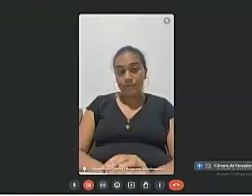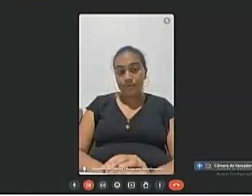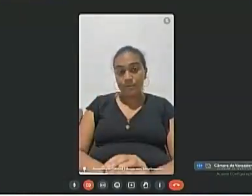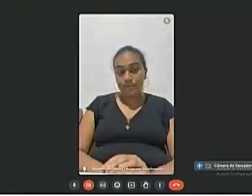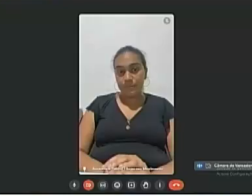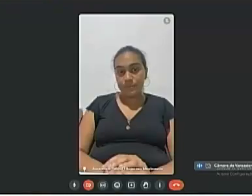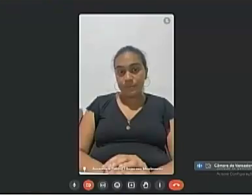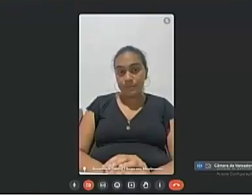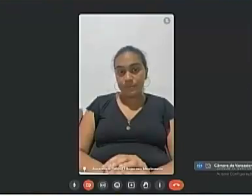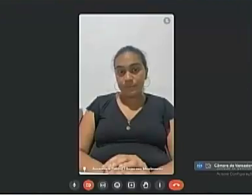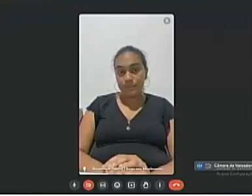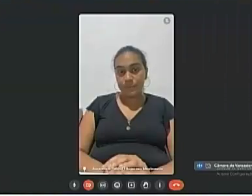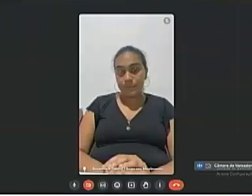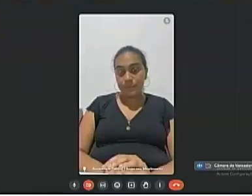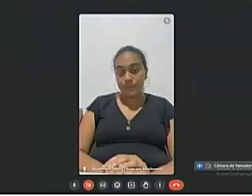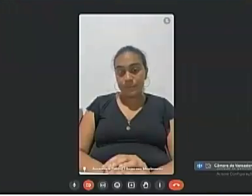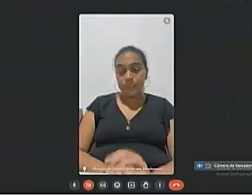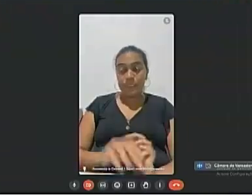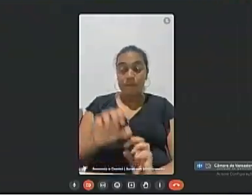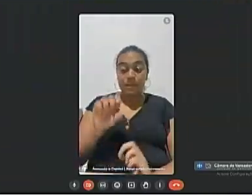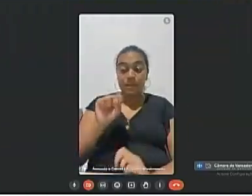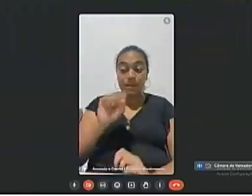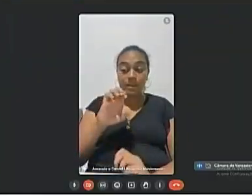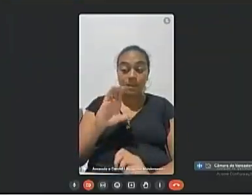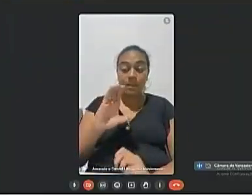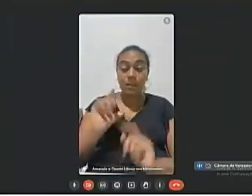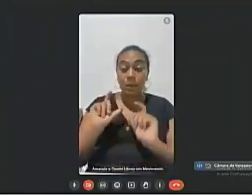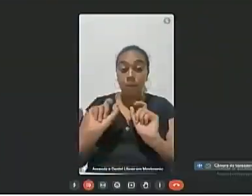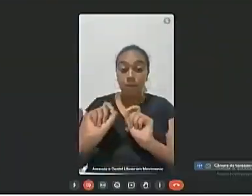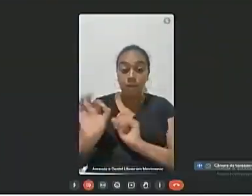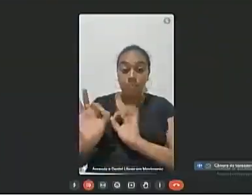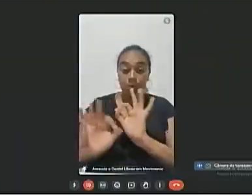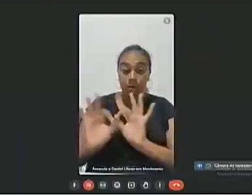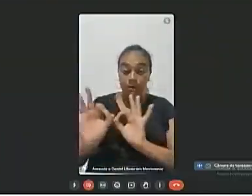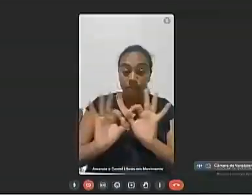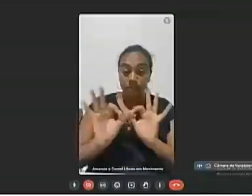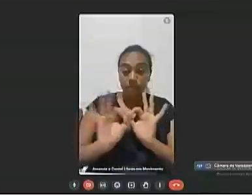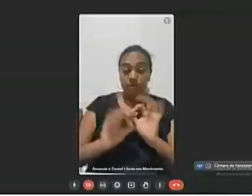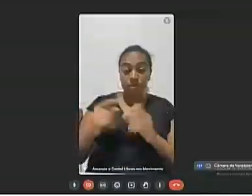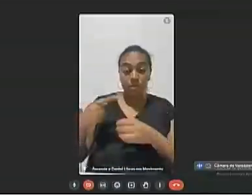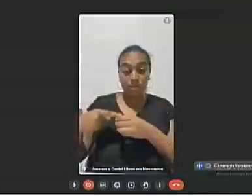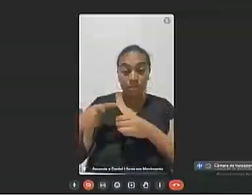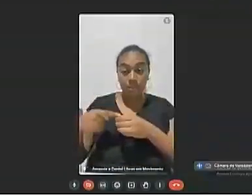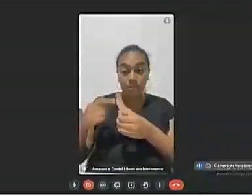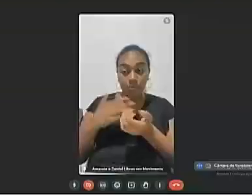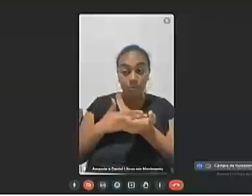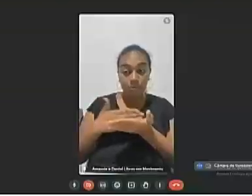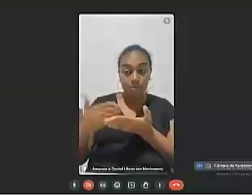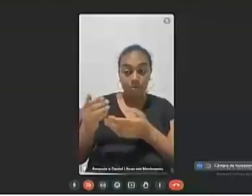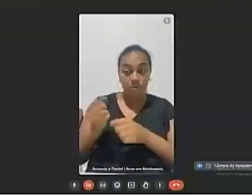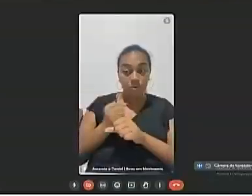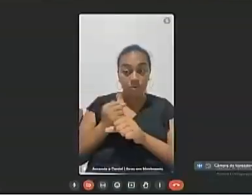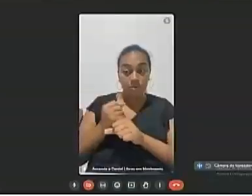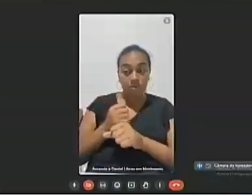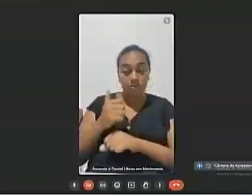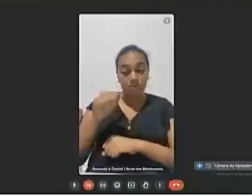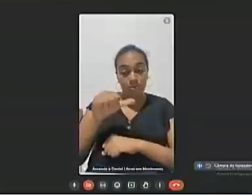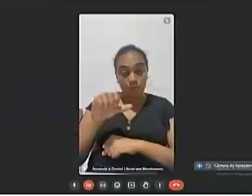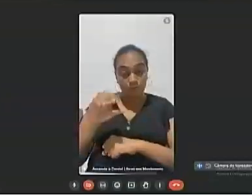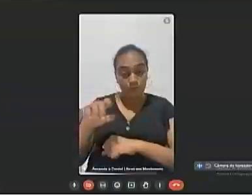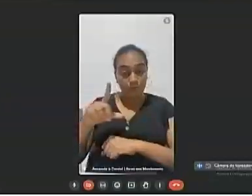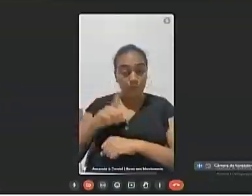A SEC Corpreri foi uma organização da sociedade civil que se iniciou nos anos 90, reunindo